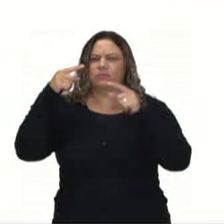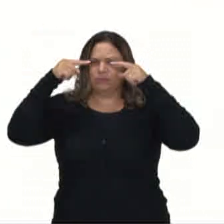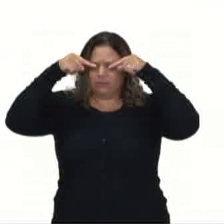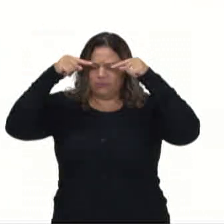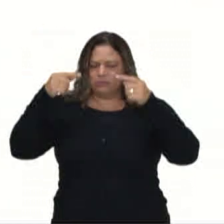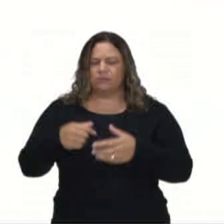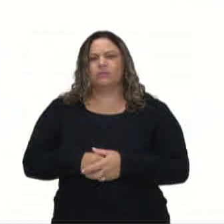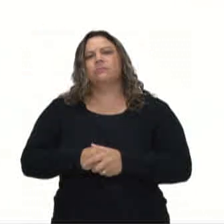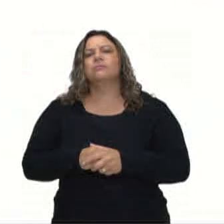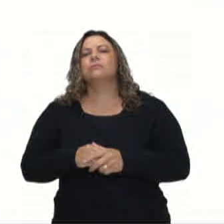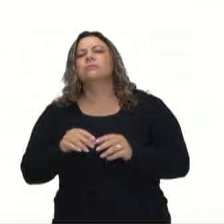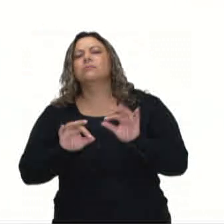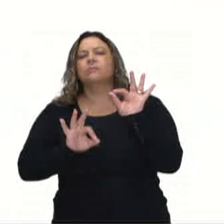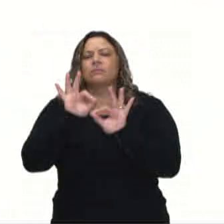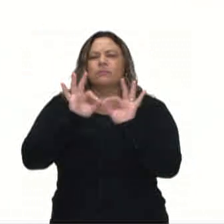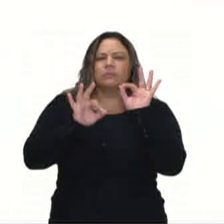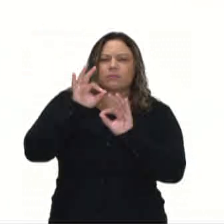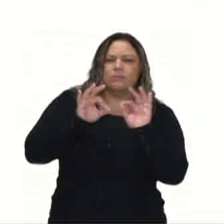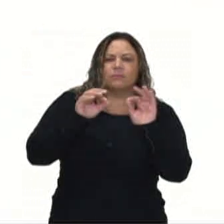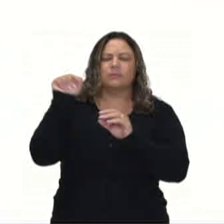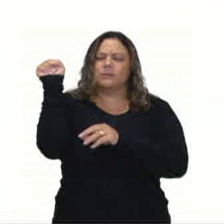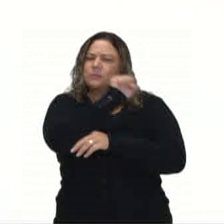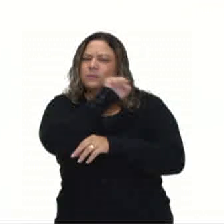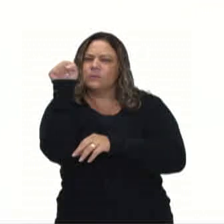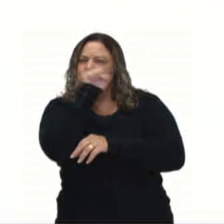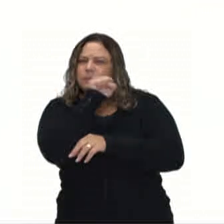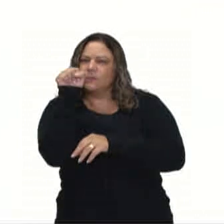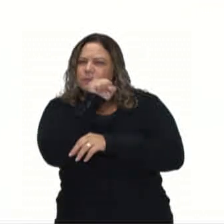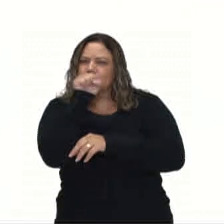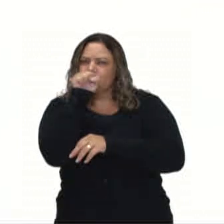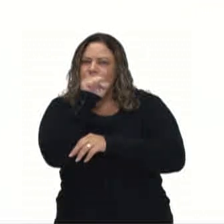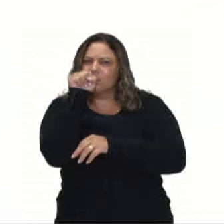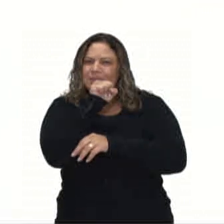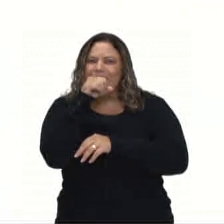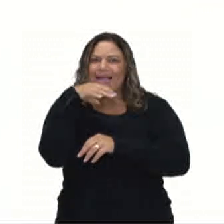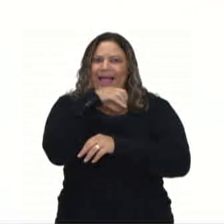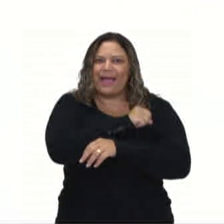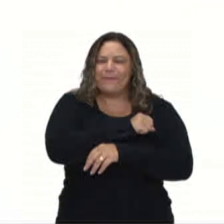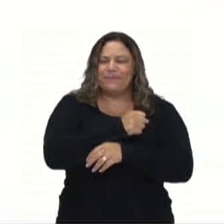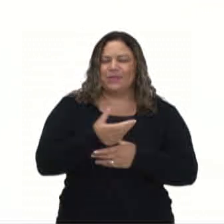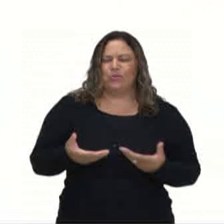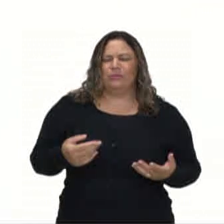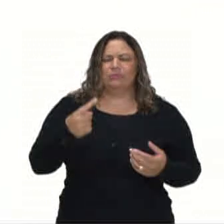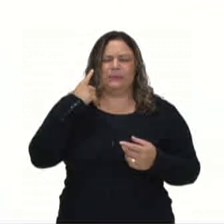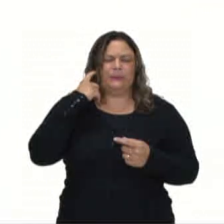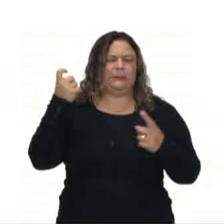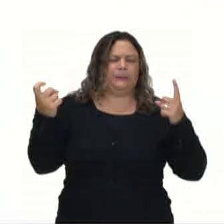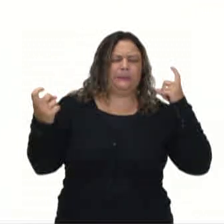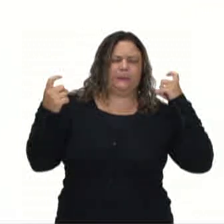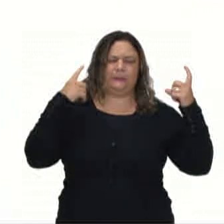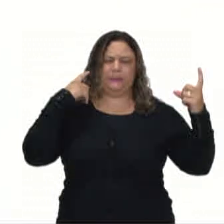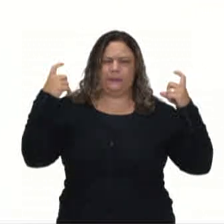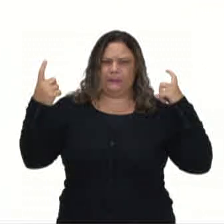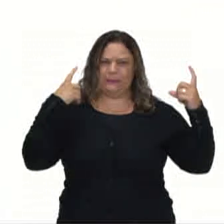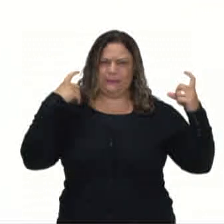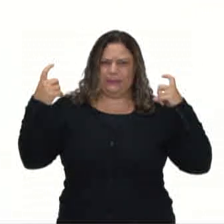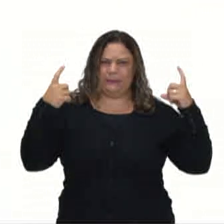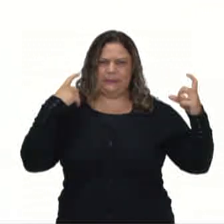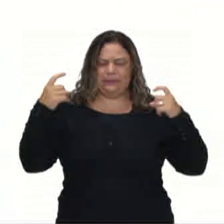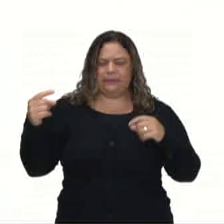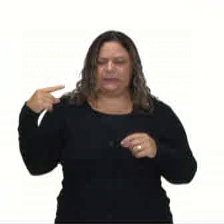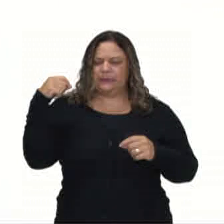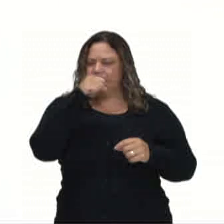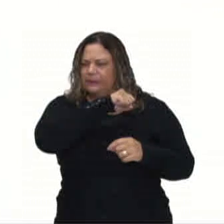deu início aos trabalhos com uma fúria de enceradeira. Era só um vai Corinthians, ao cruzar um